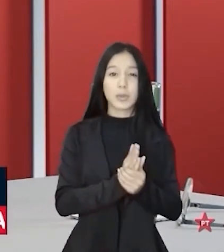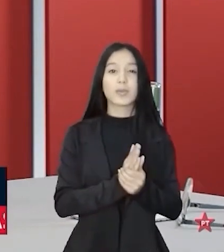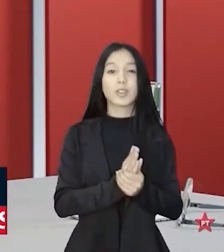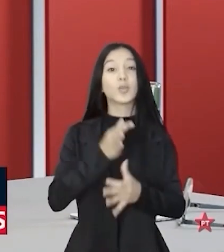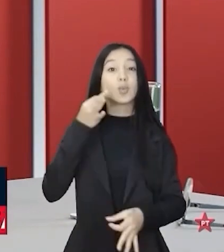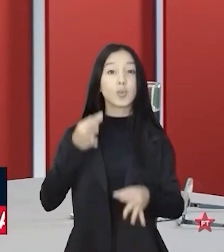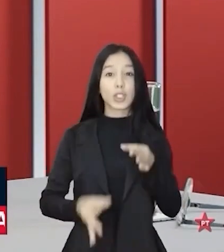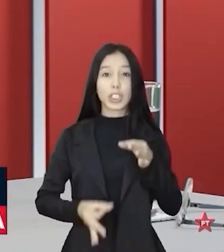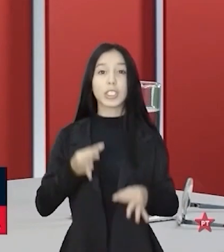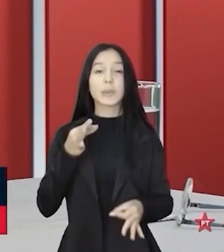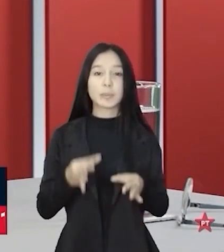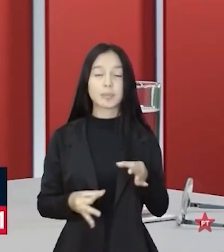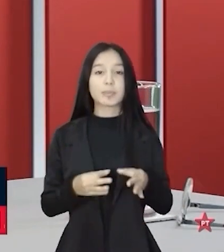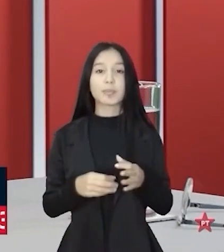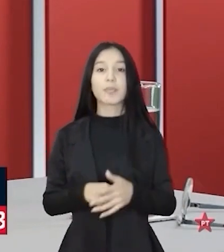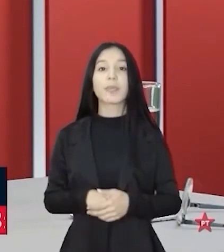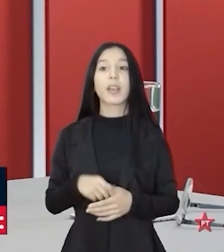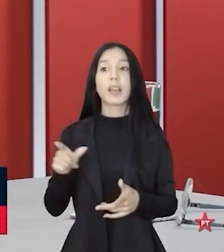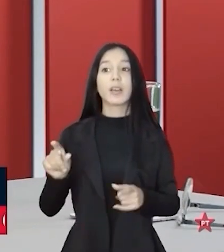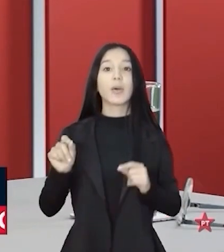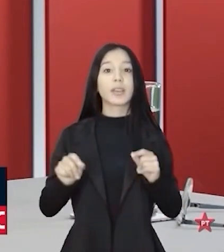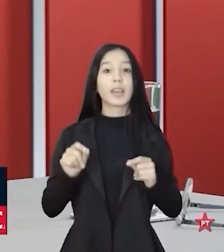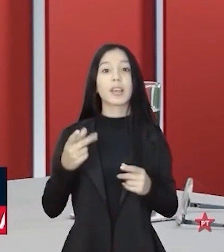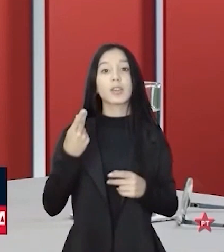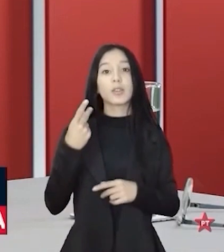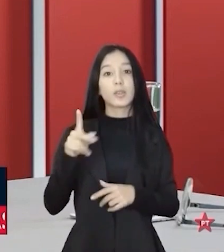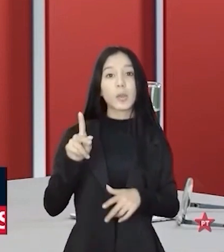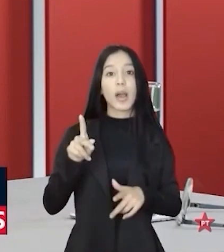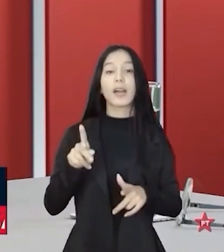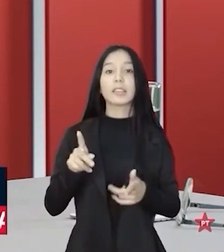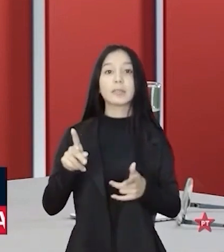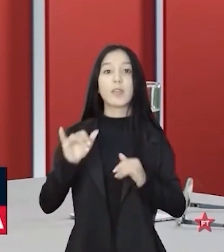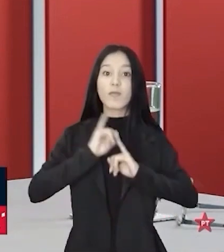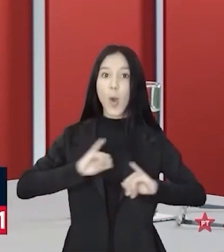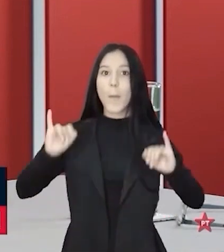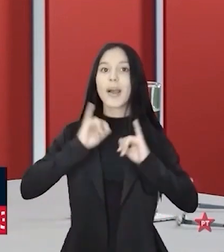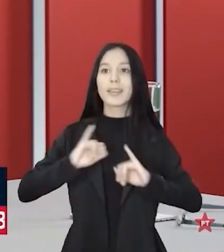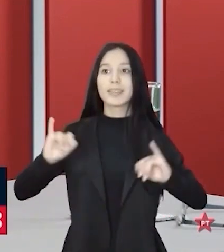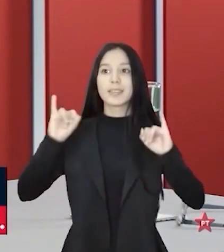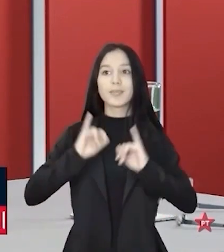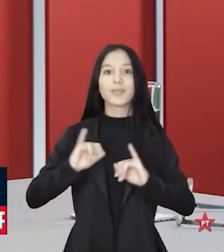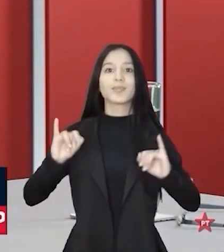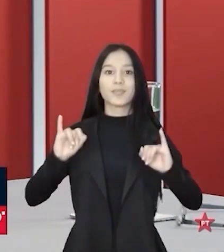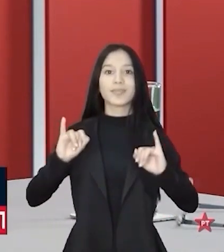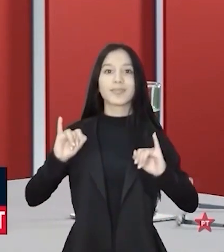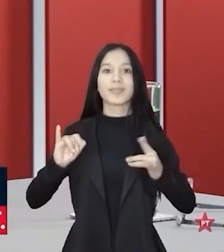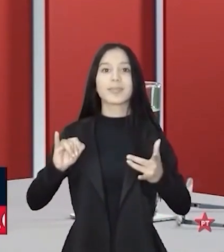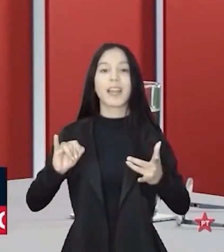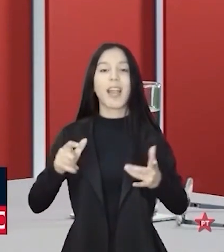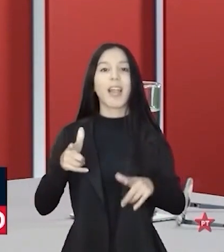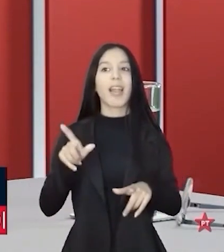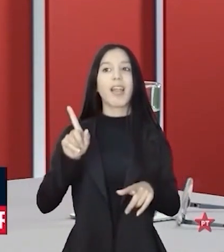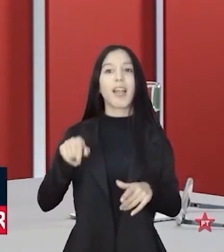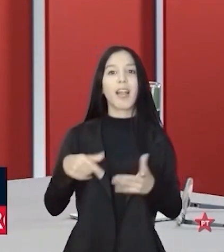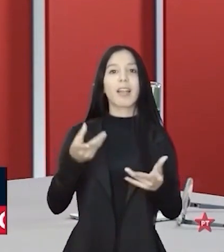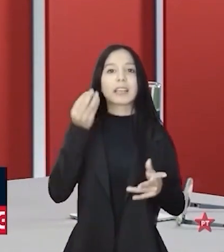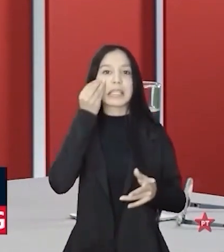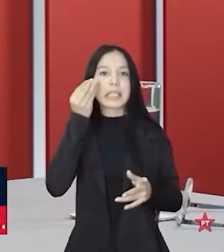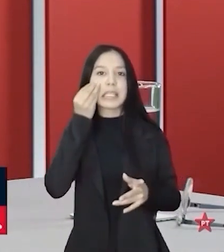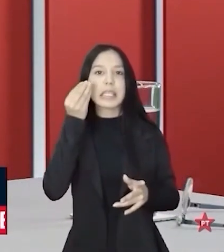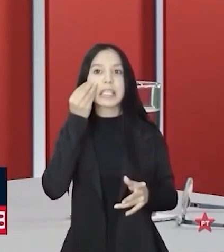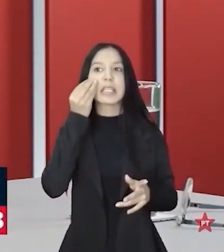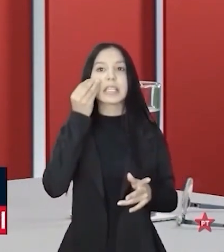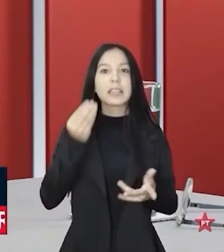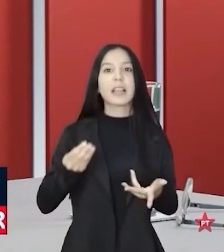na justiça, que as suas campanhas foram patrocinadas por guerreiro de terra, por quem